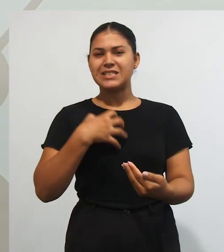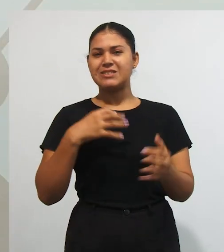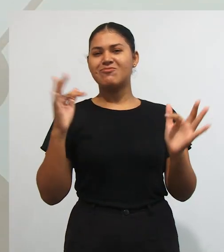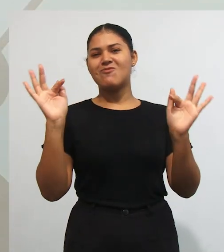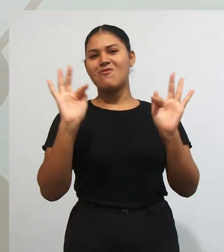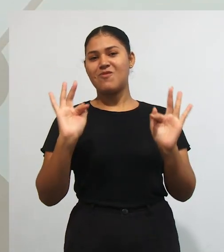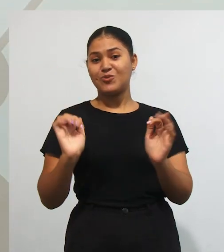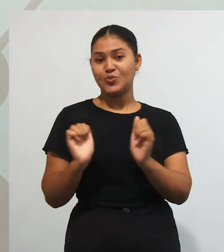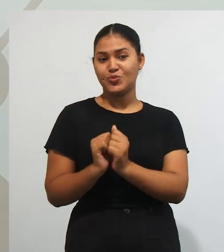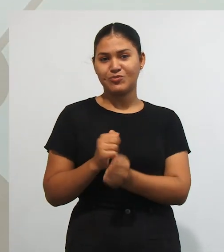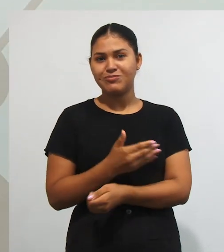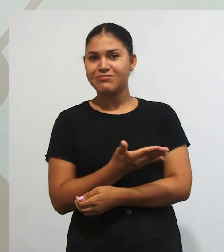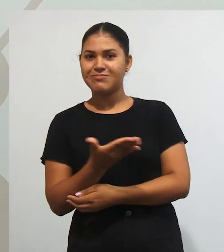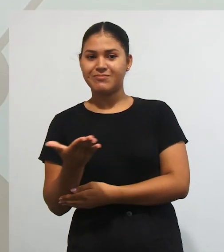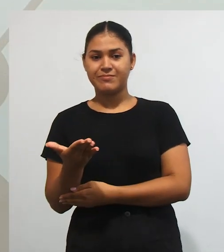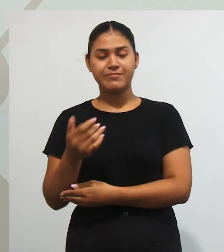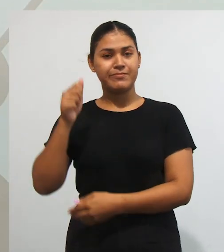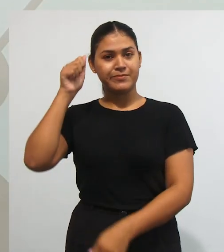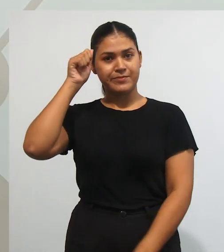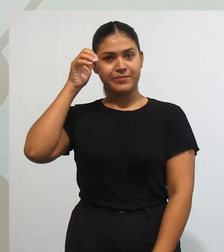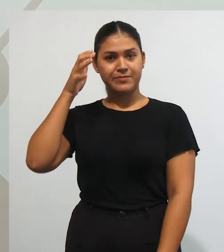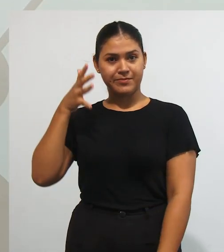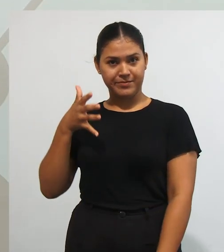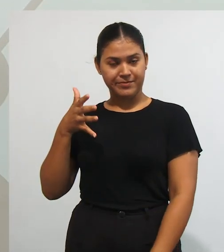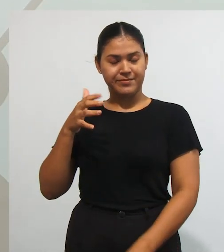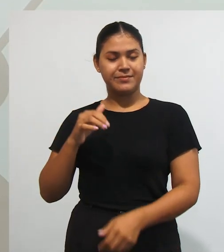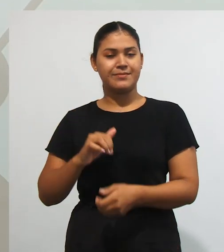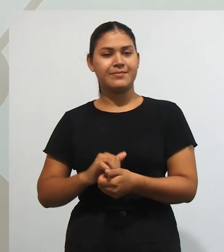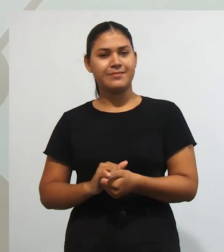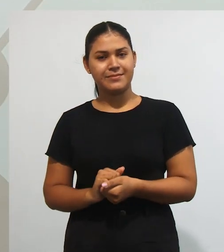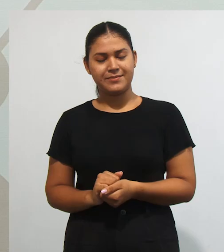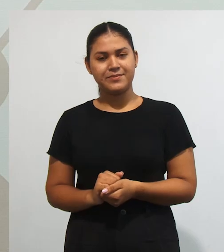por estar aqui. Neste momento eu faço a minha audiodescrição.